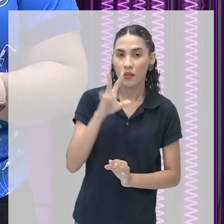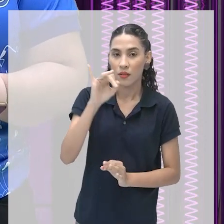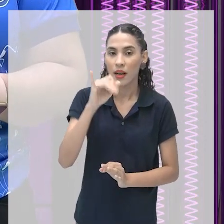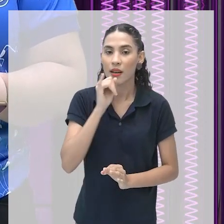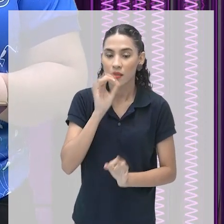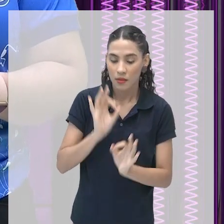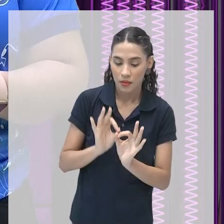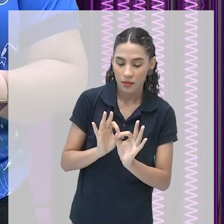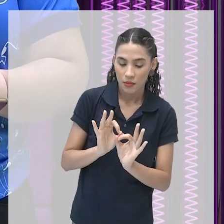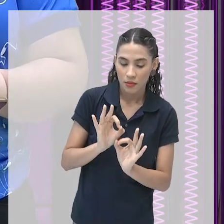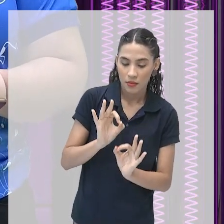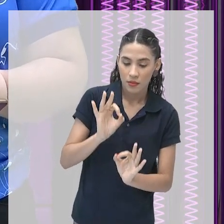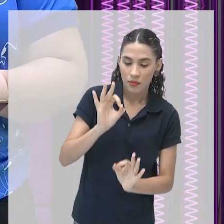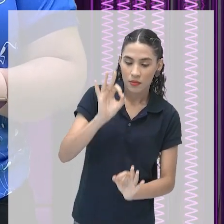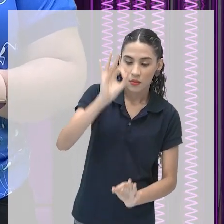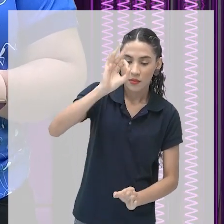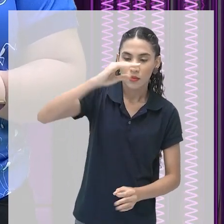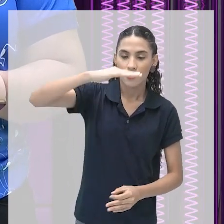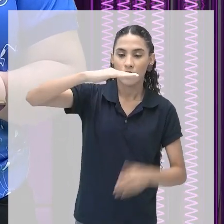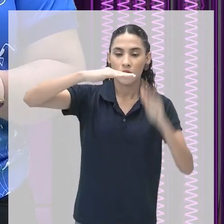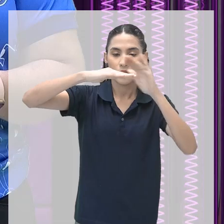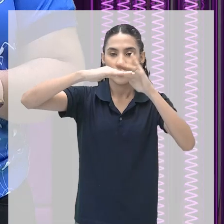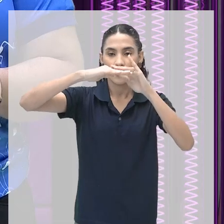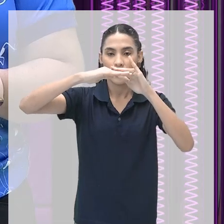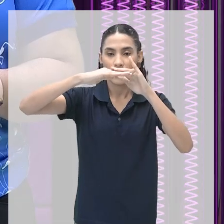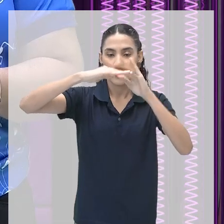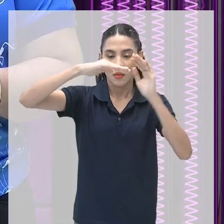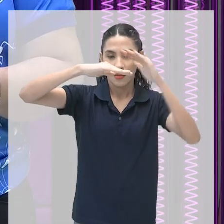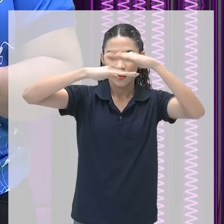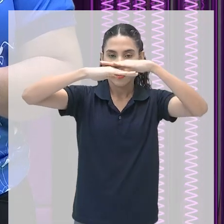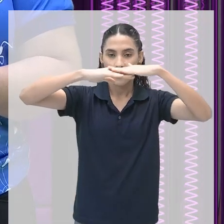traçar exatamente ali desde a altura dela, desde da